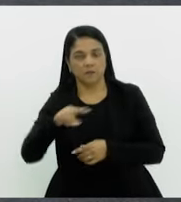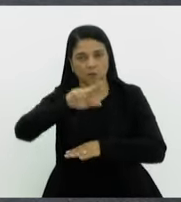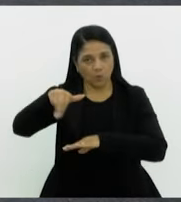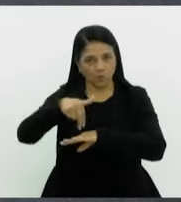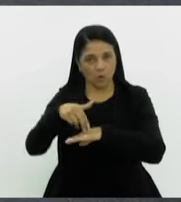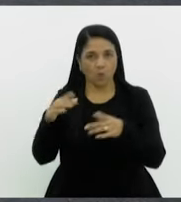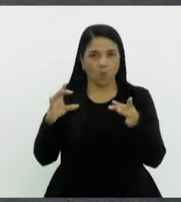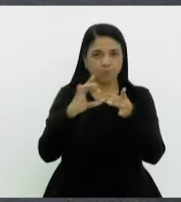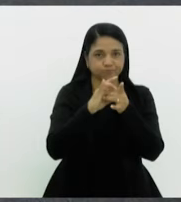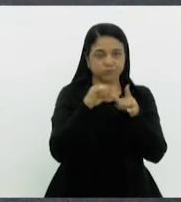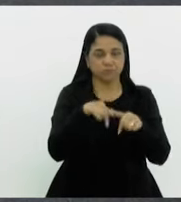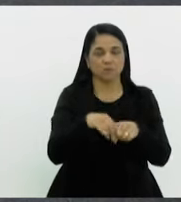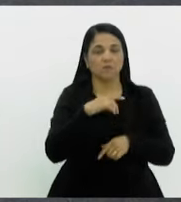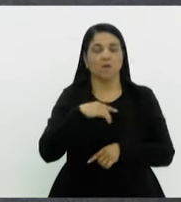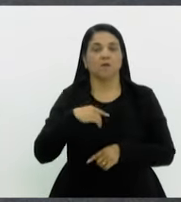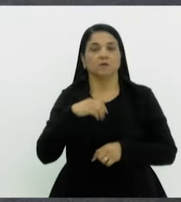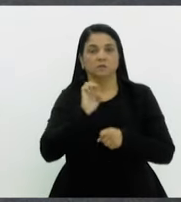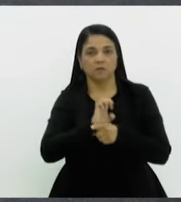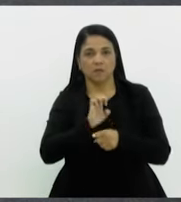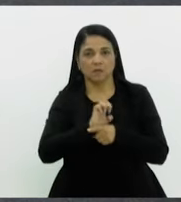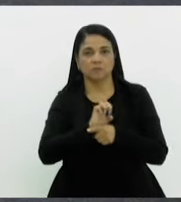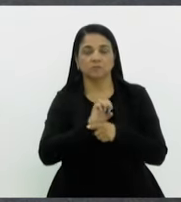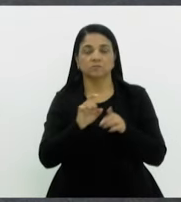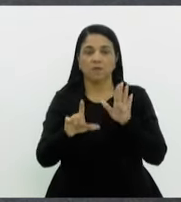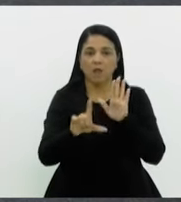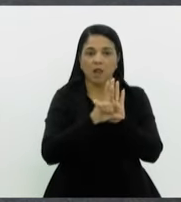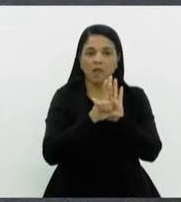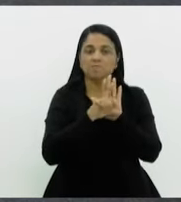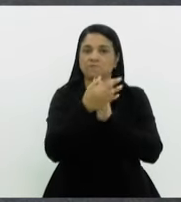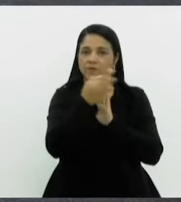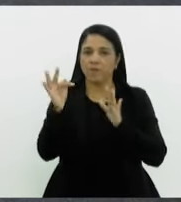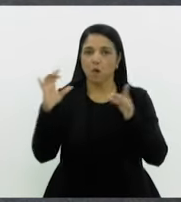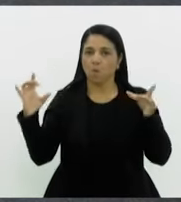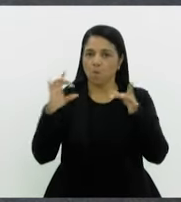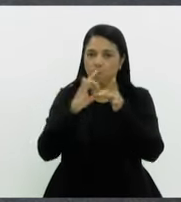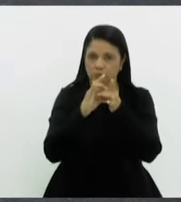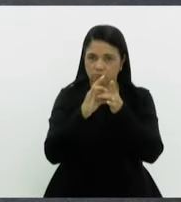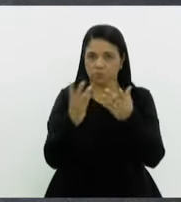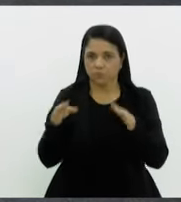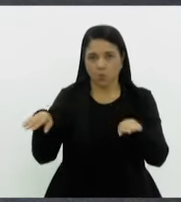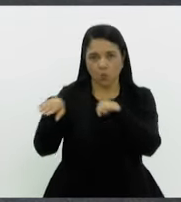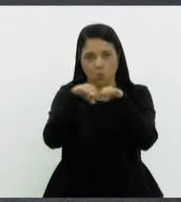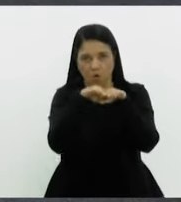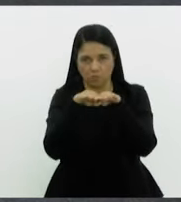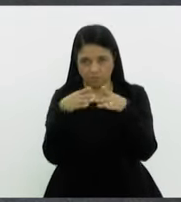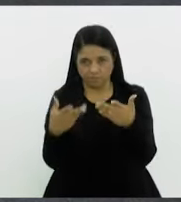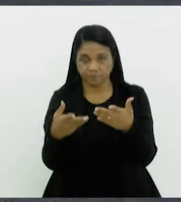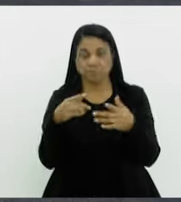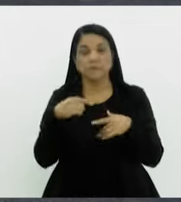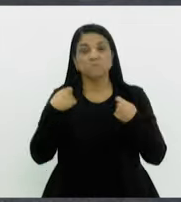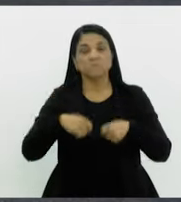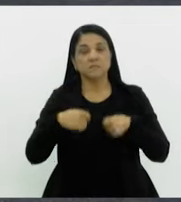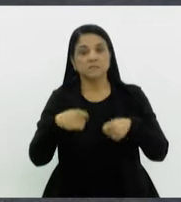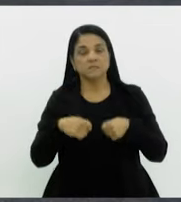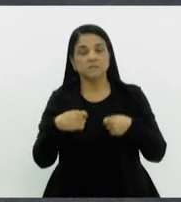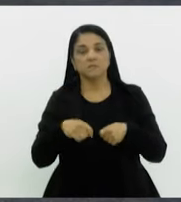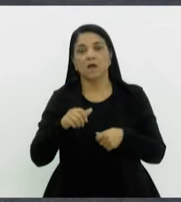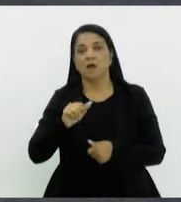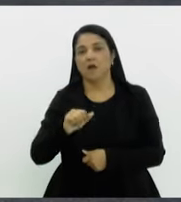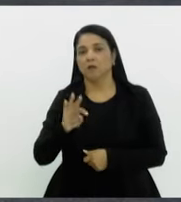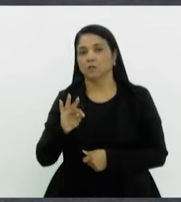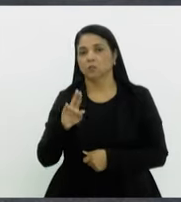Estados, repercutindo assim a legislação federal, sendo que se faz necessário, senhor presidente, atualizar